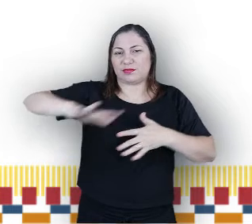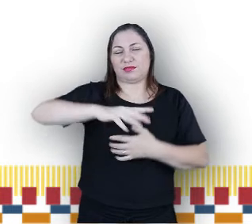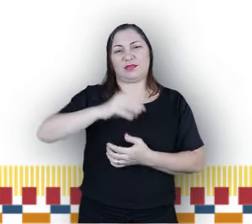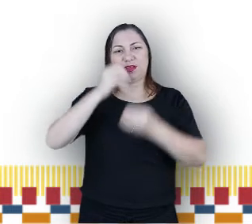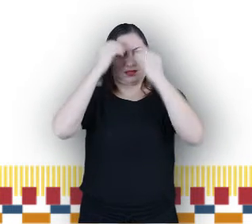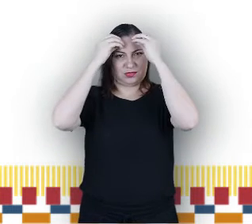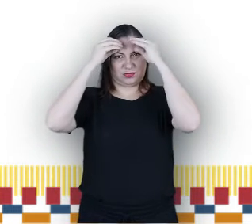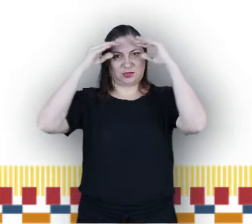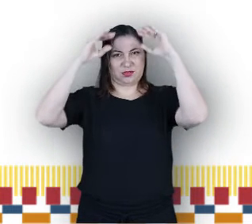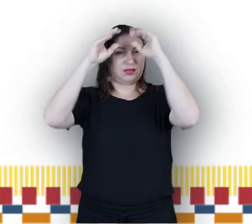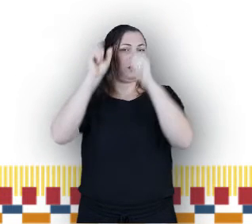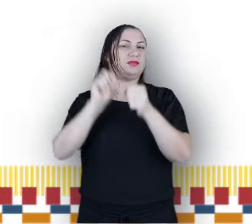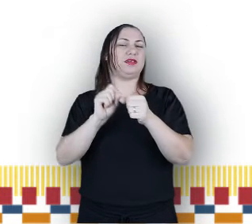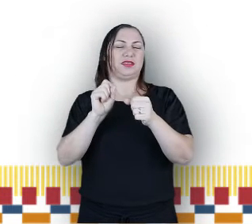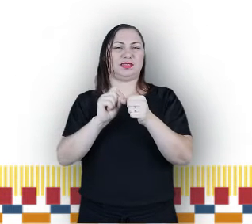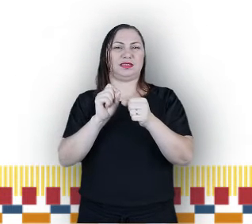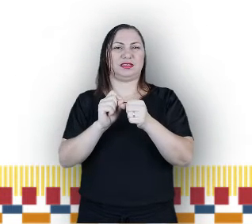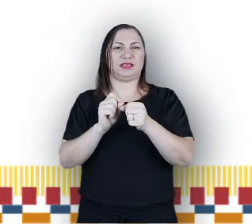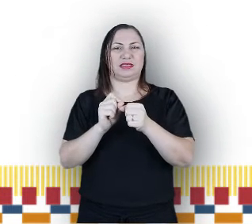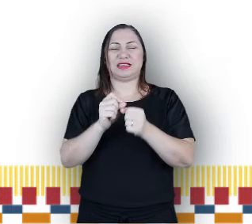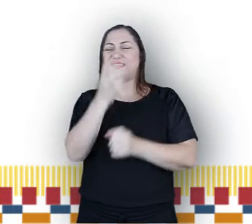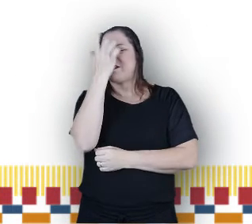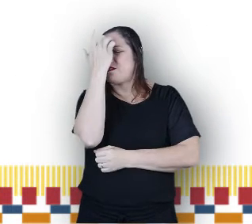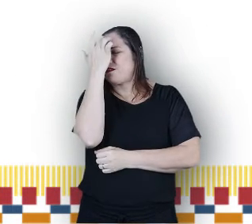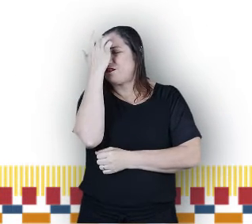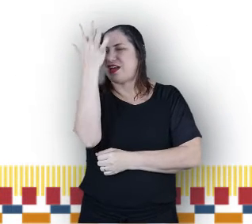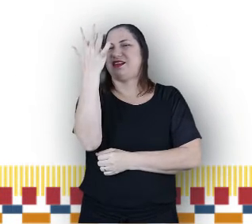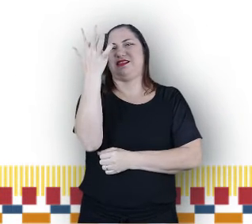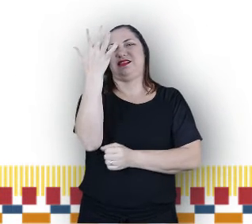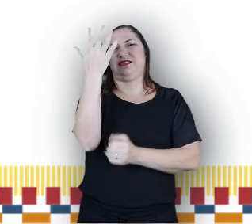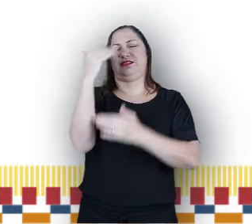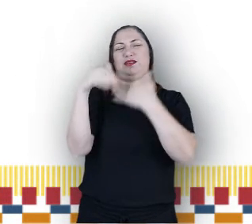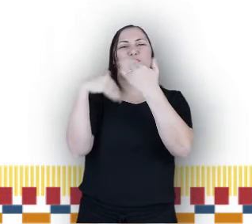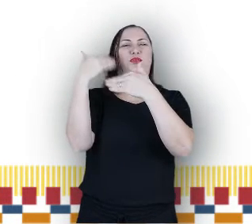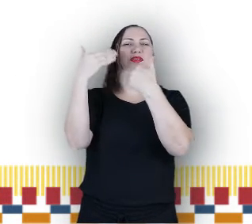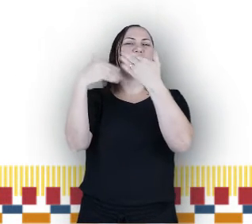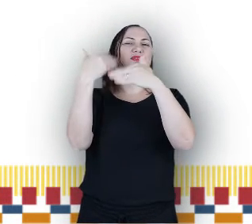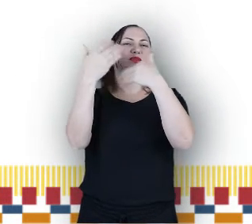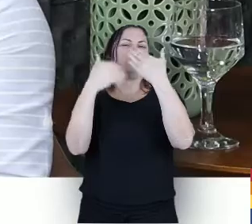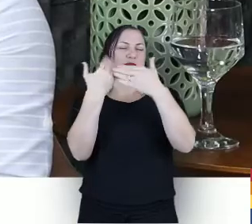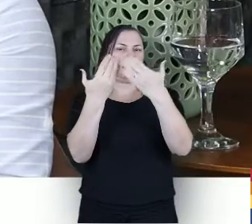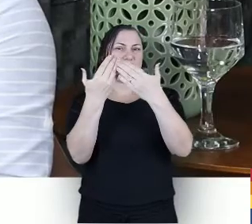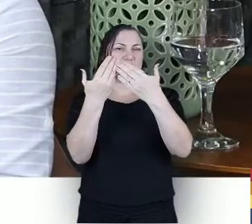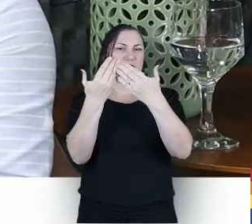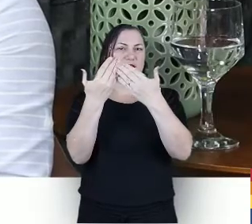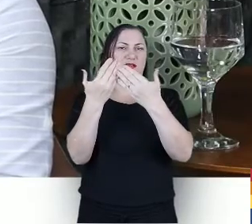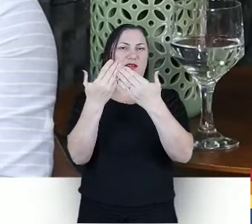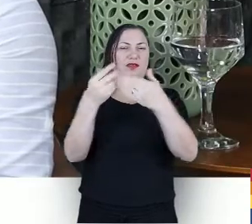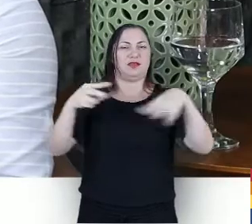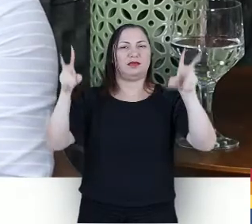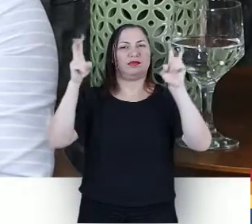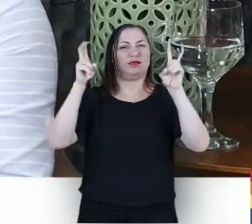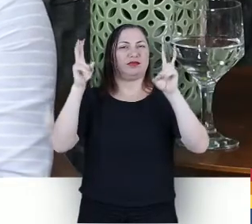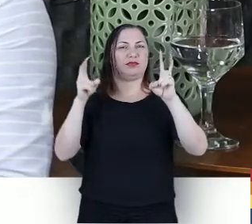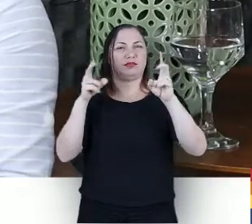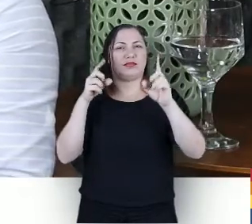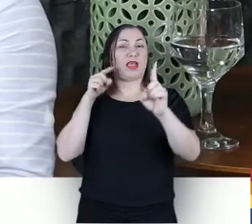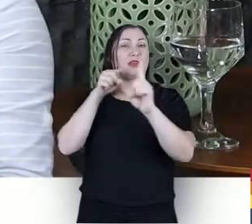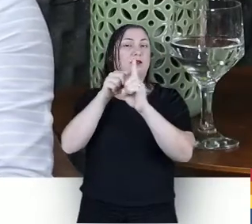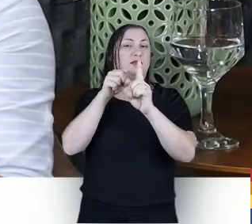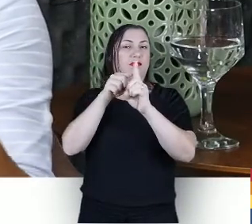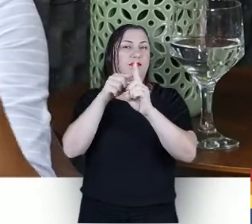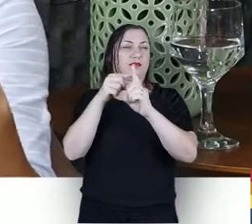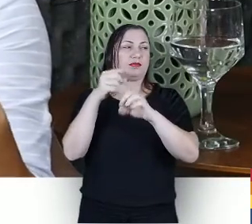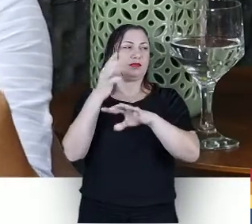o patrocínio também. Então, é todo um trabalho pensado em integrar as áreas do conhecimento